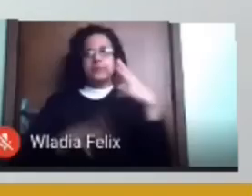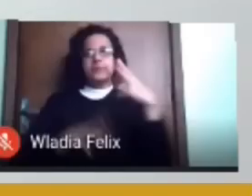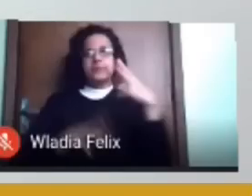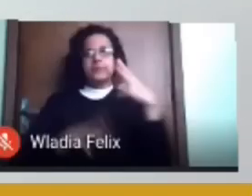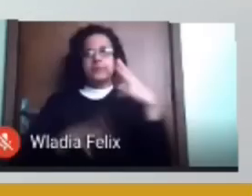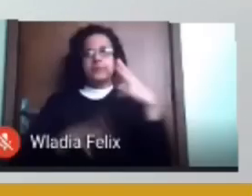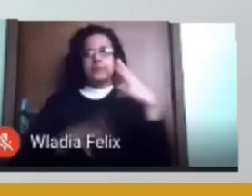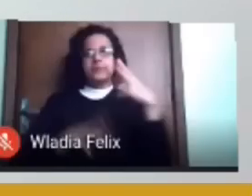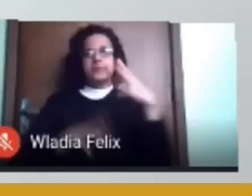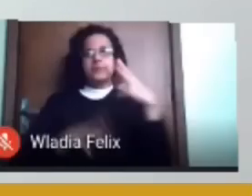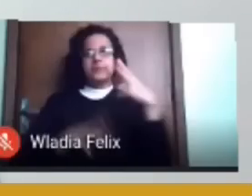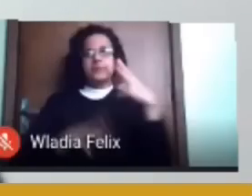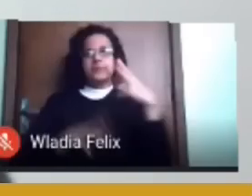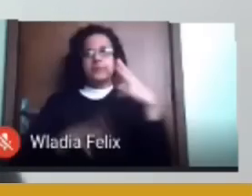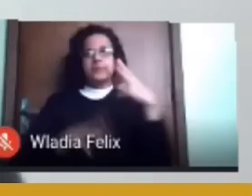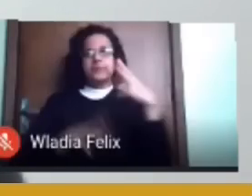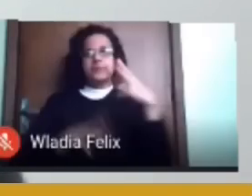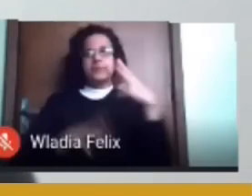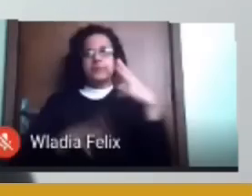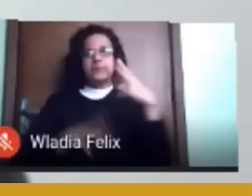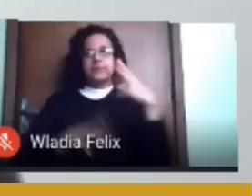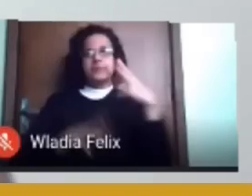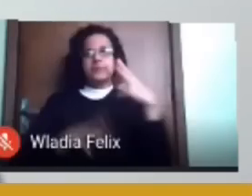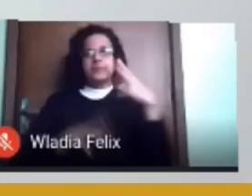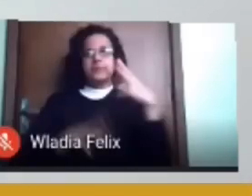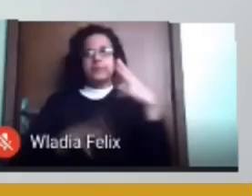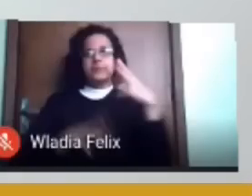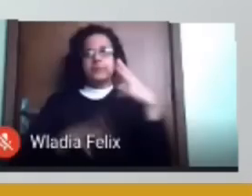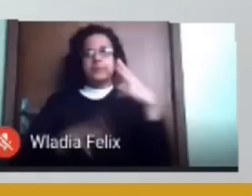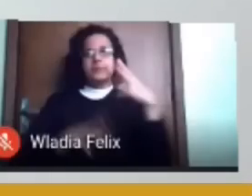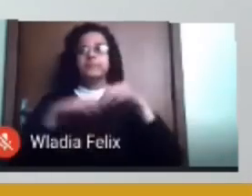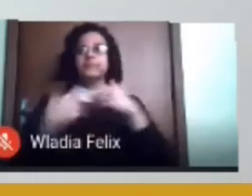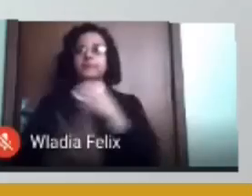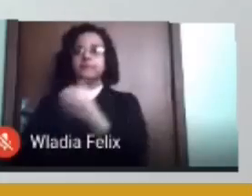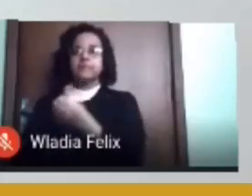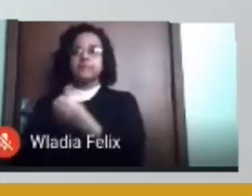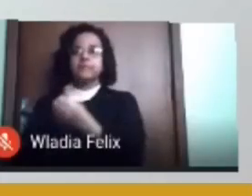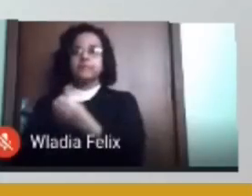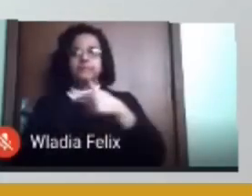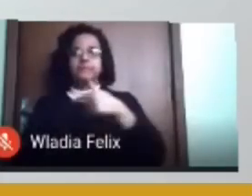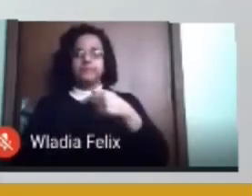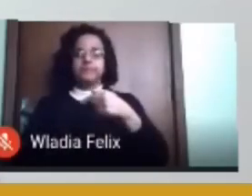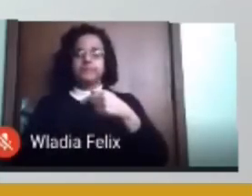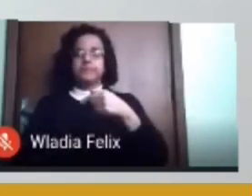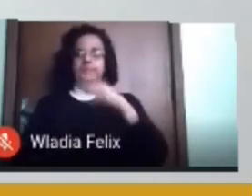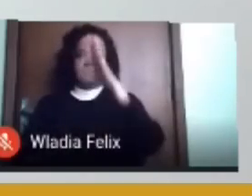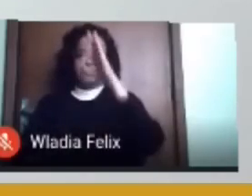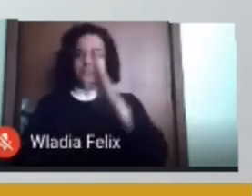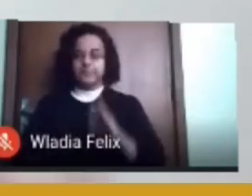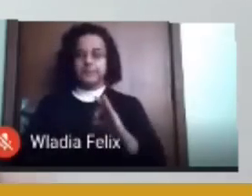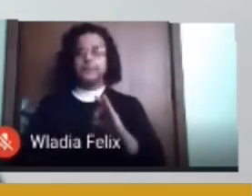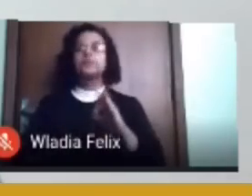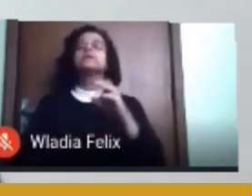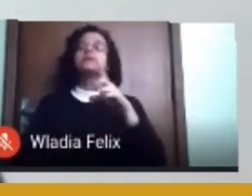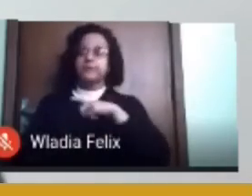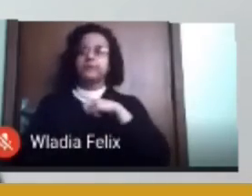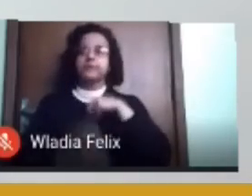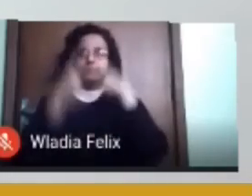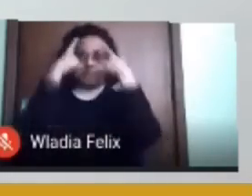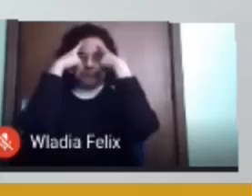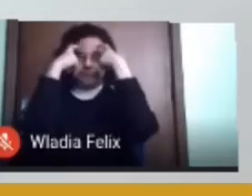68% diz respeito à violência contra as crianças. Então é um número muito grande. O Disque 100 recebe todas as formas de